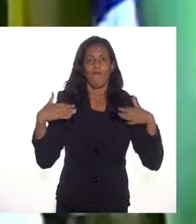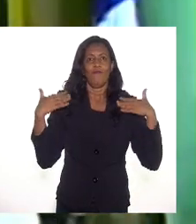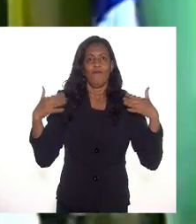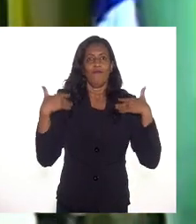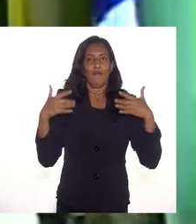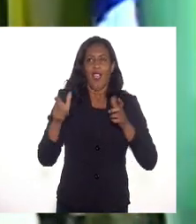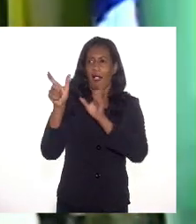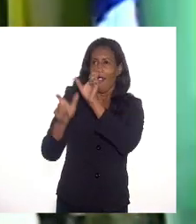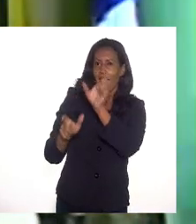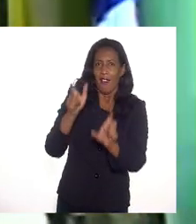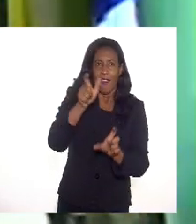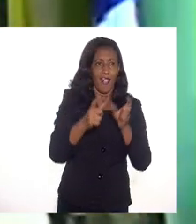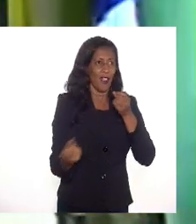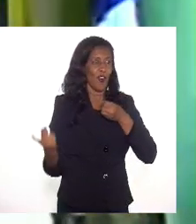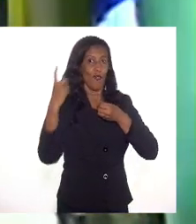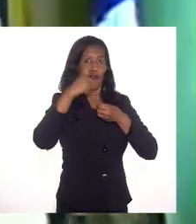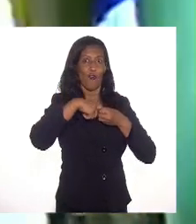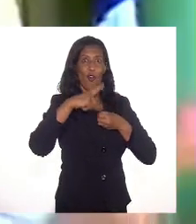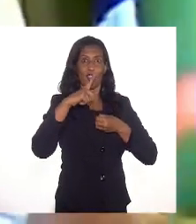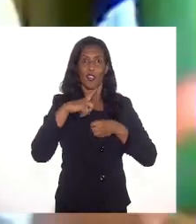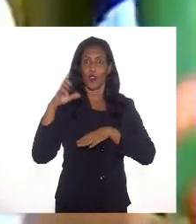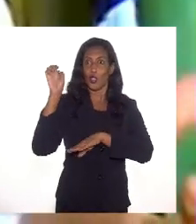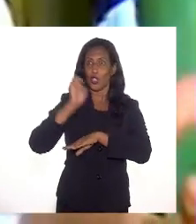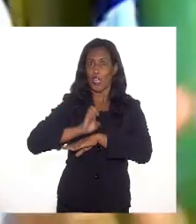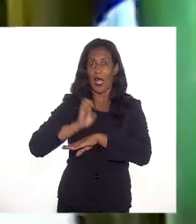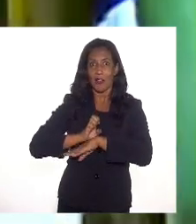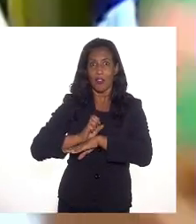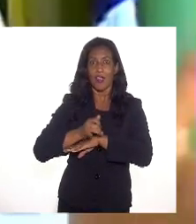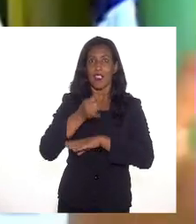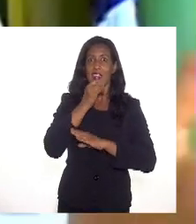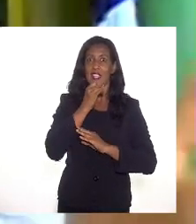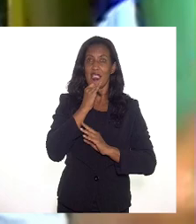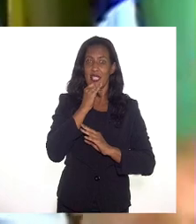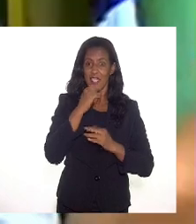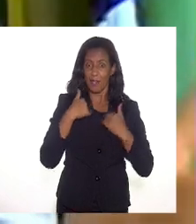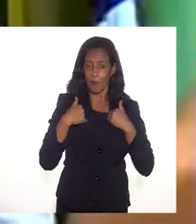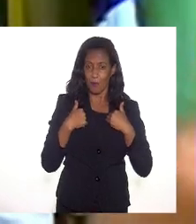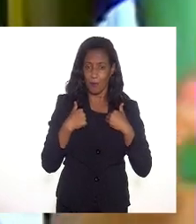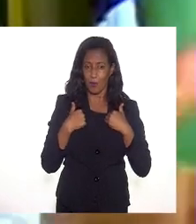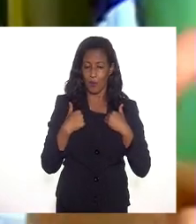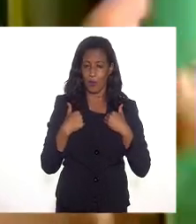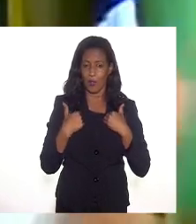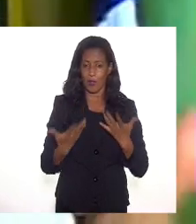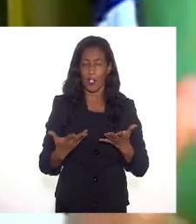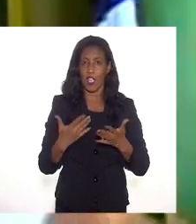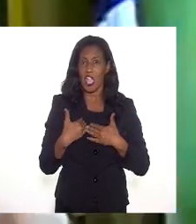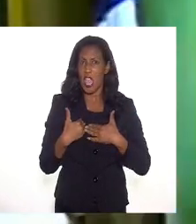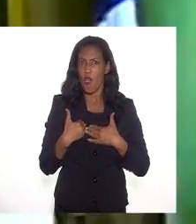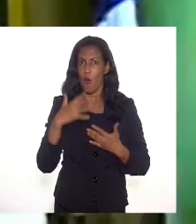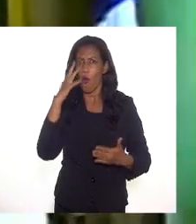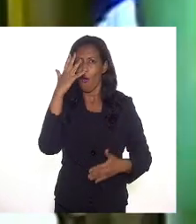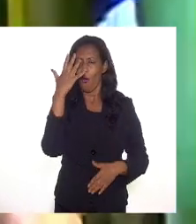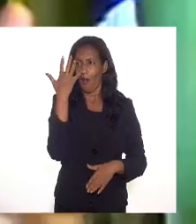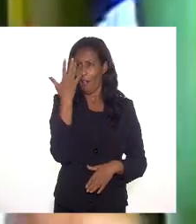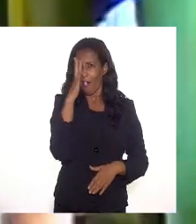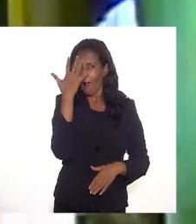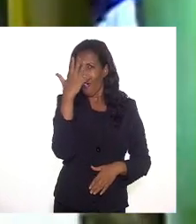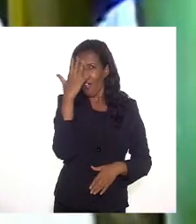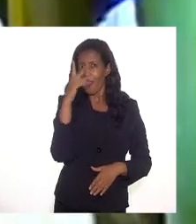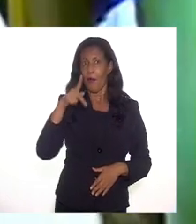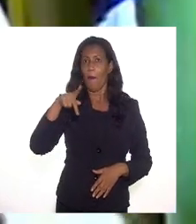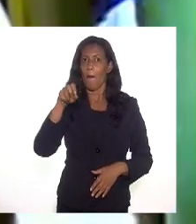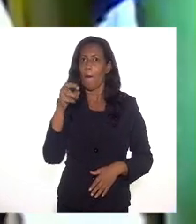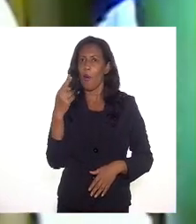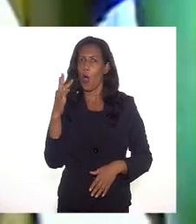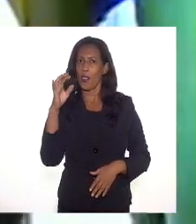possa voltar a ter aquele Estado. Eu, por exemplo, sou o Benermédio da Escola de Sama Portela, sou o grande Benermédio da Escola de Sama